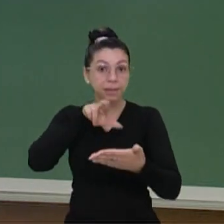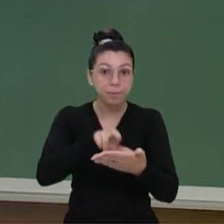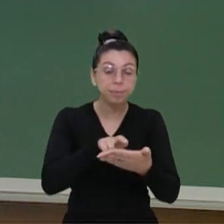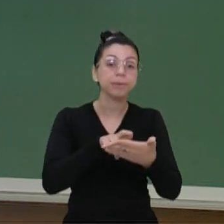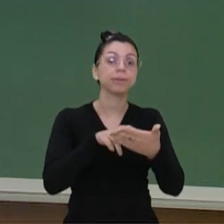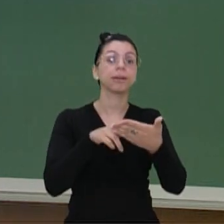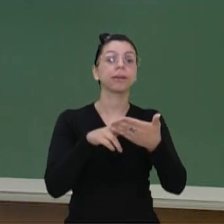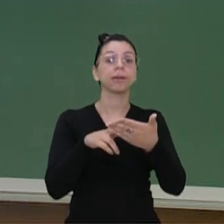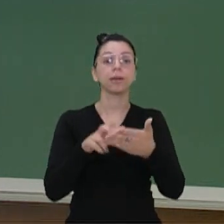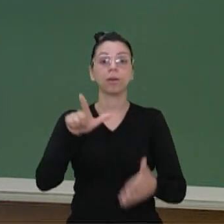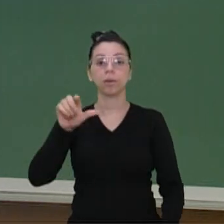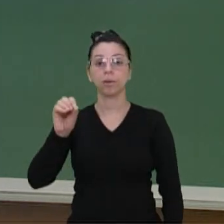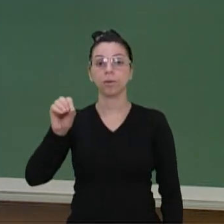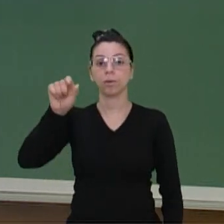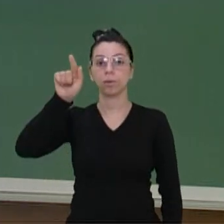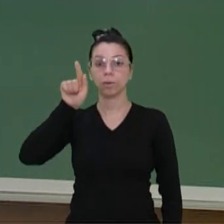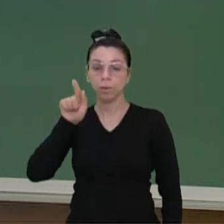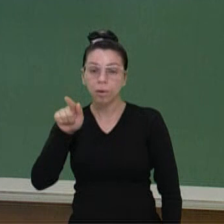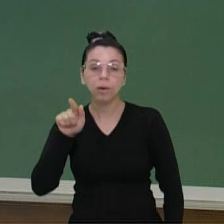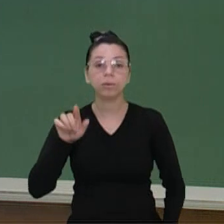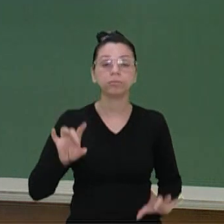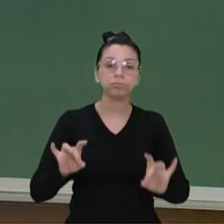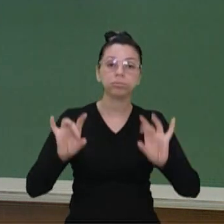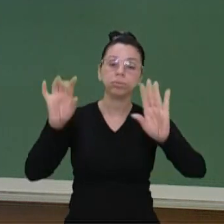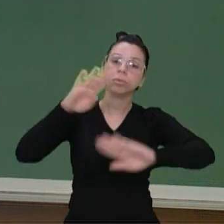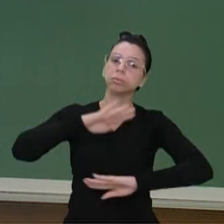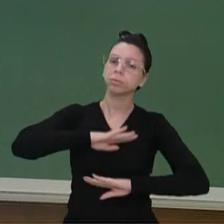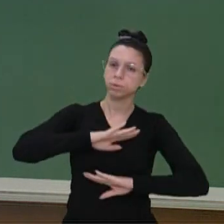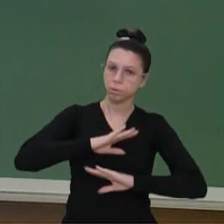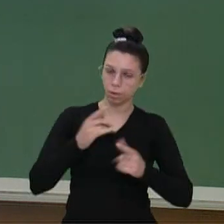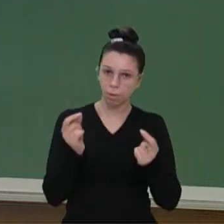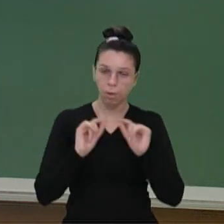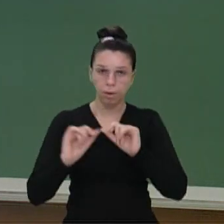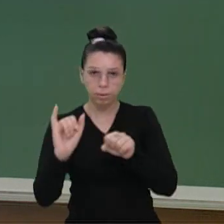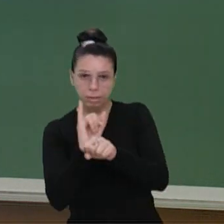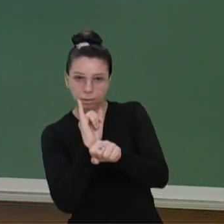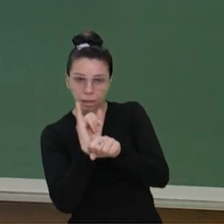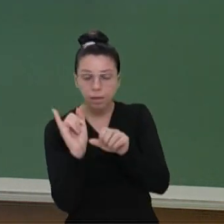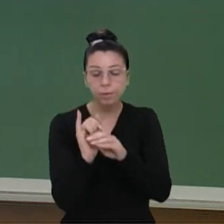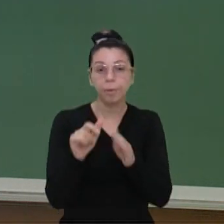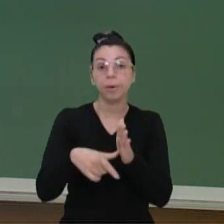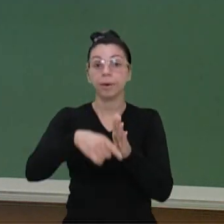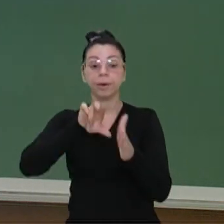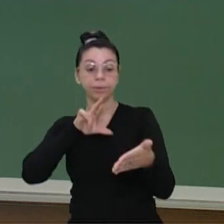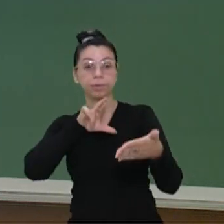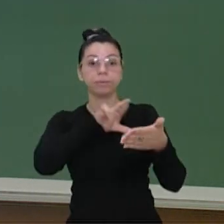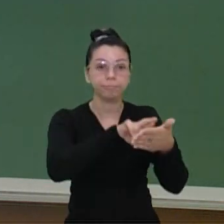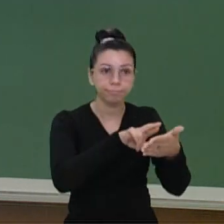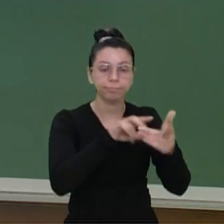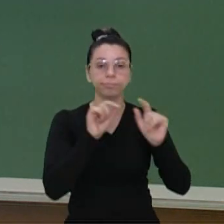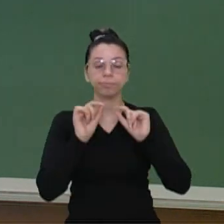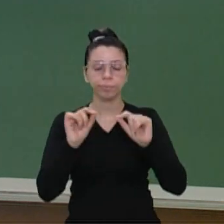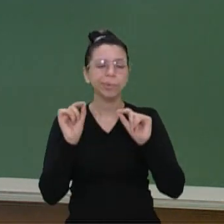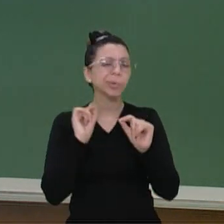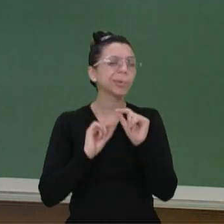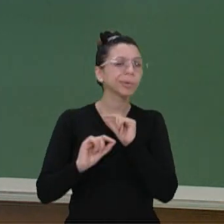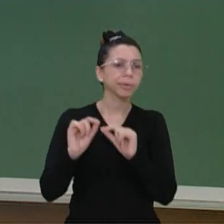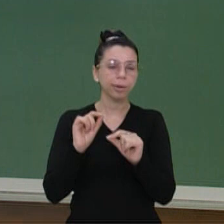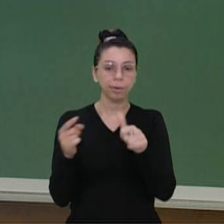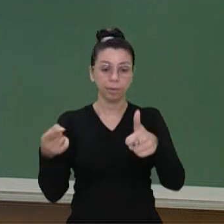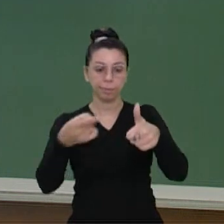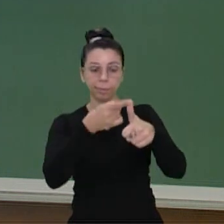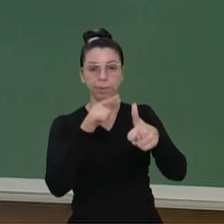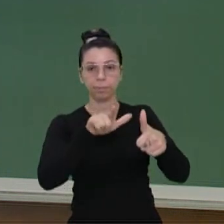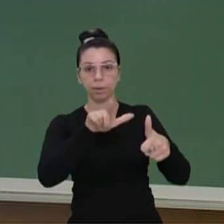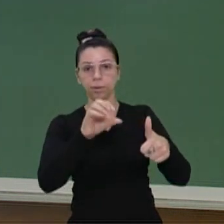Resolvendo esses logaritmos usando os casos especiais. Olha só. Antes de responder o caso especial, vamos trabalhar aqui o primeiro